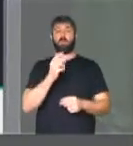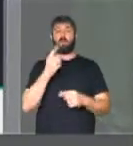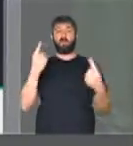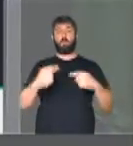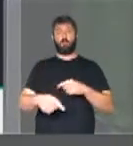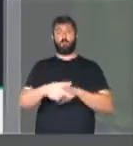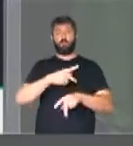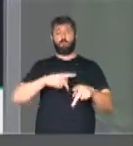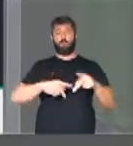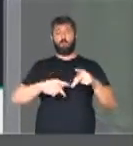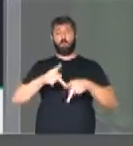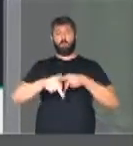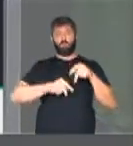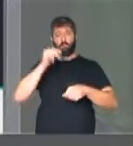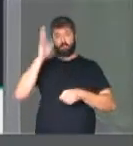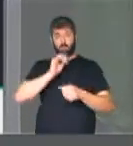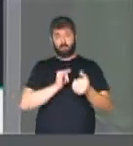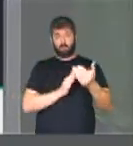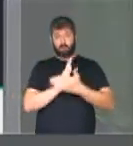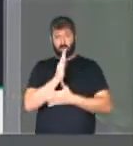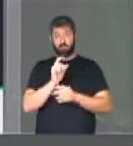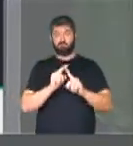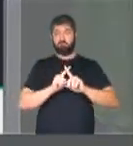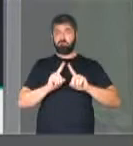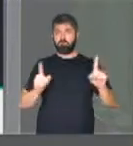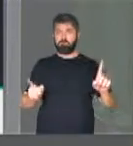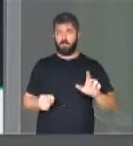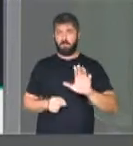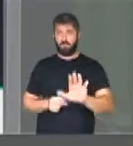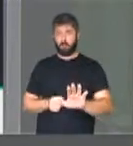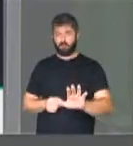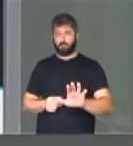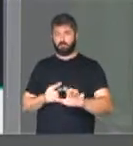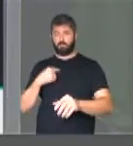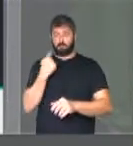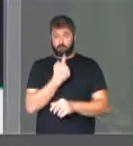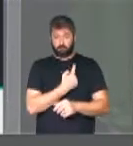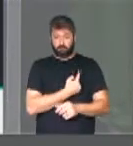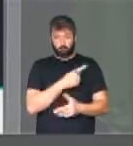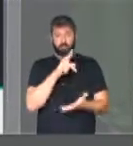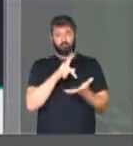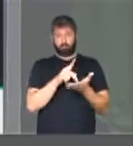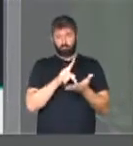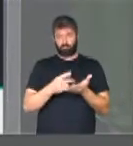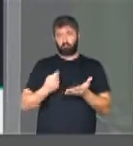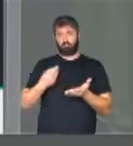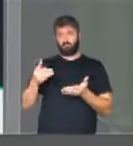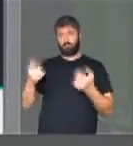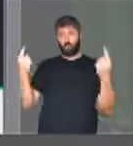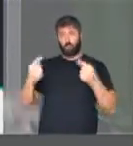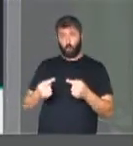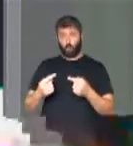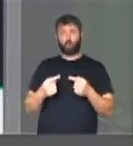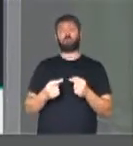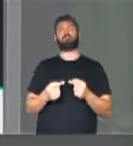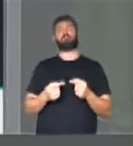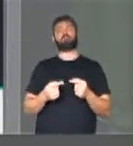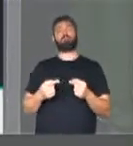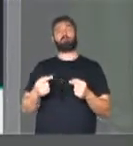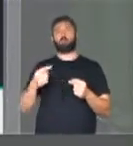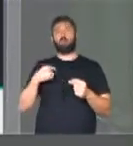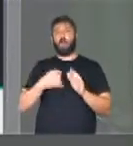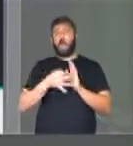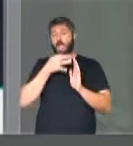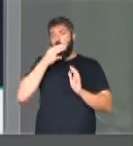nação brasileira se aprovado. Mas nós, particularmente, estamos contrários agora e eu vou dar